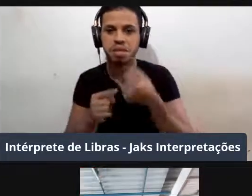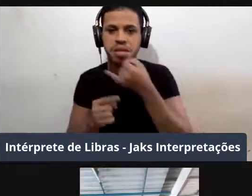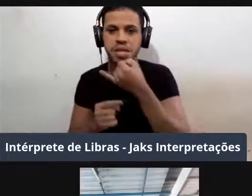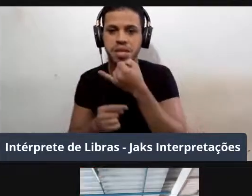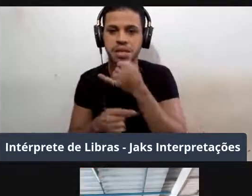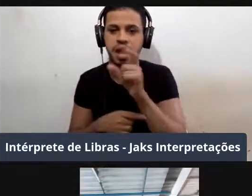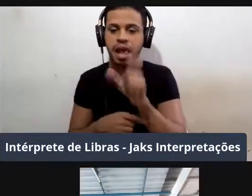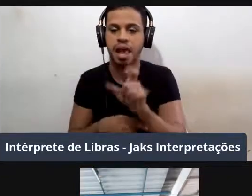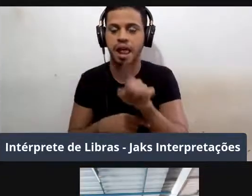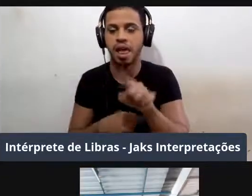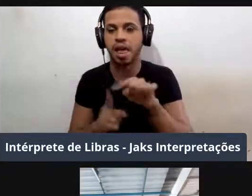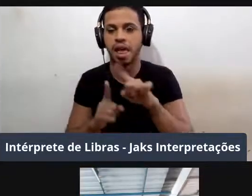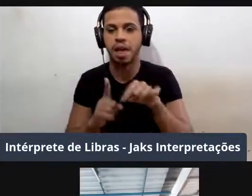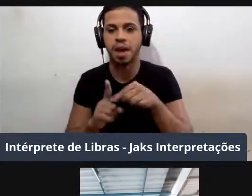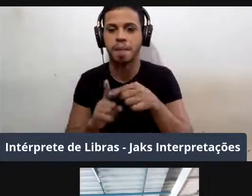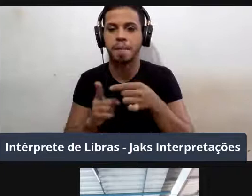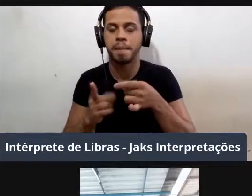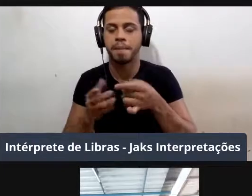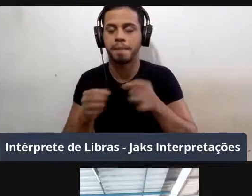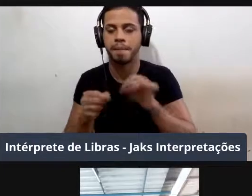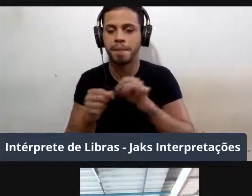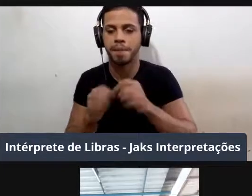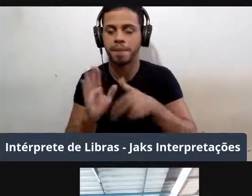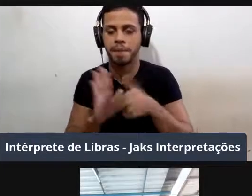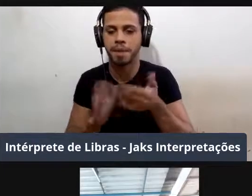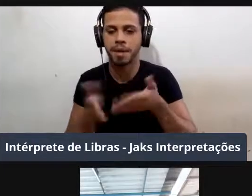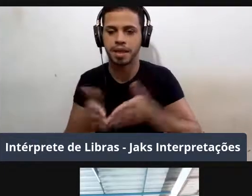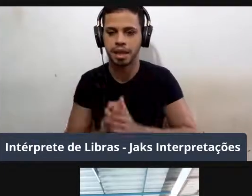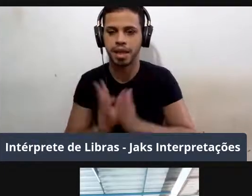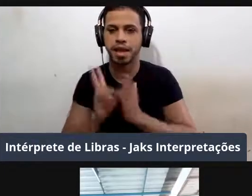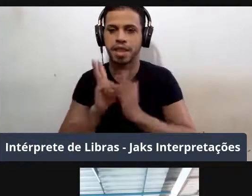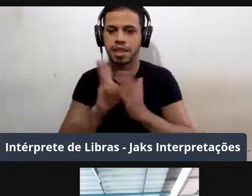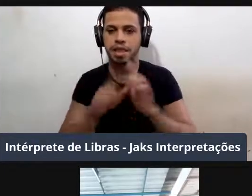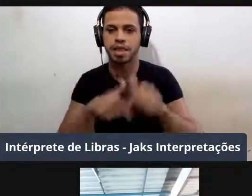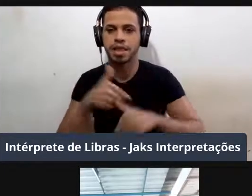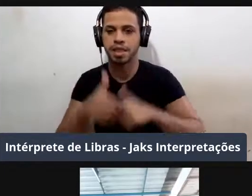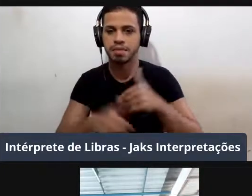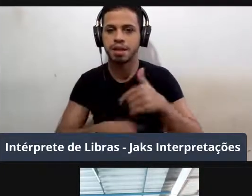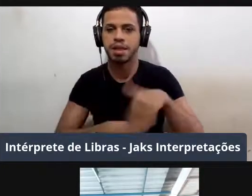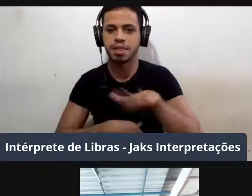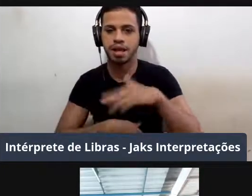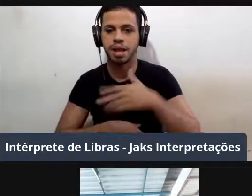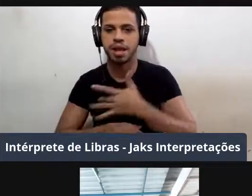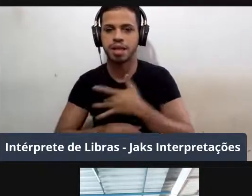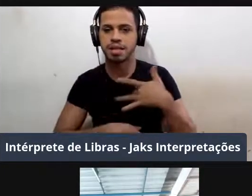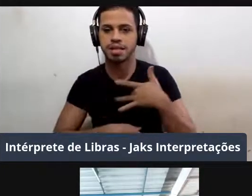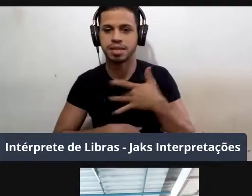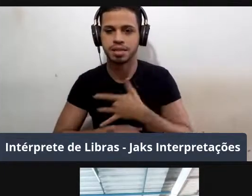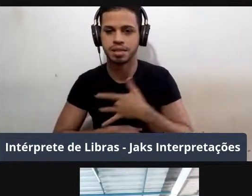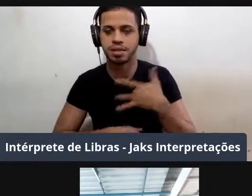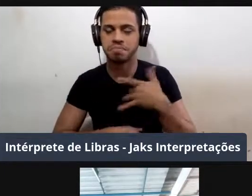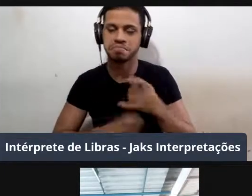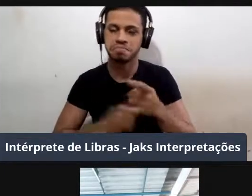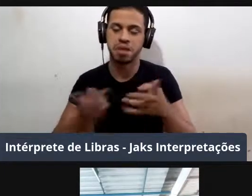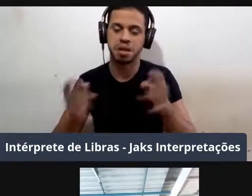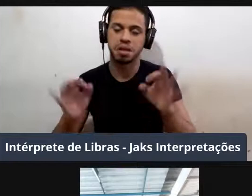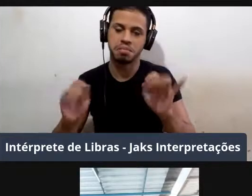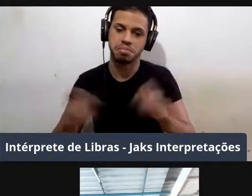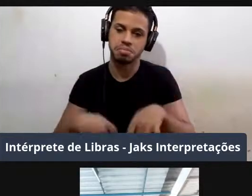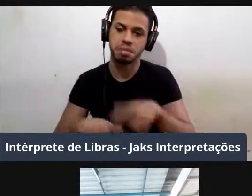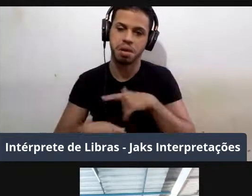indígena e que trabalha no polo de saúde, né? De repente, ela também tem alguma visão para falar sobre